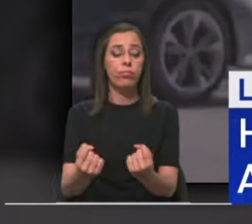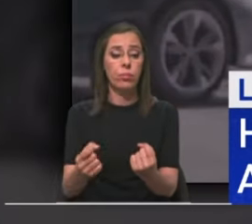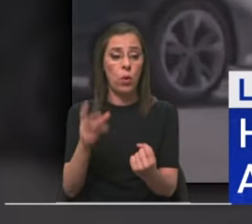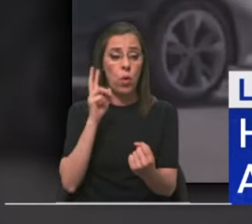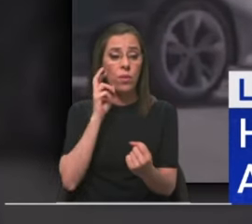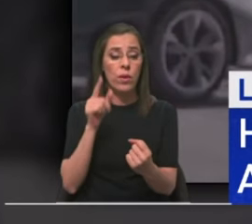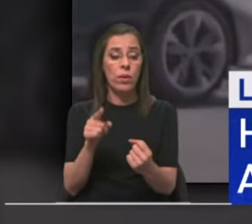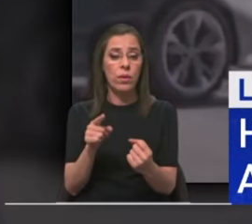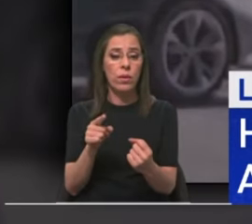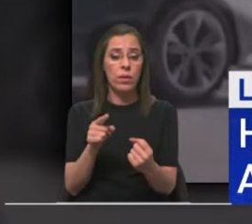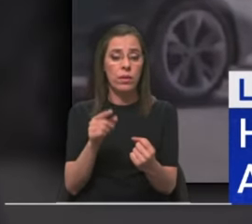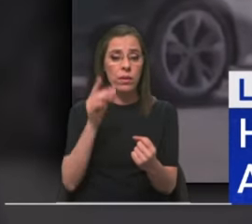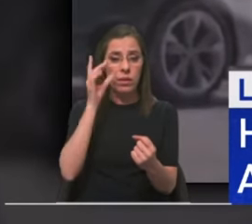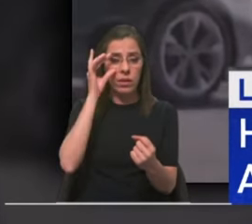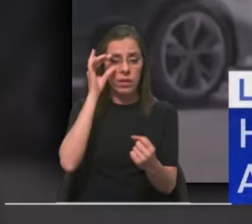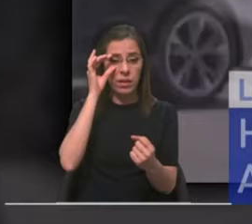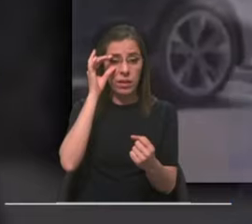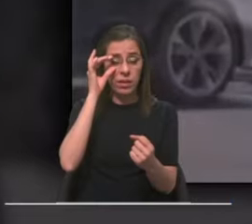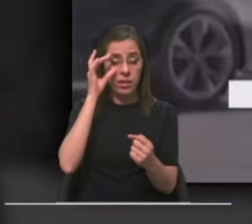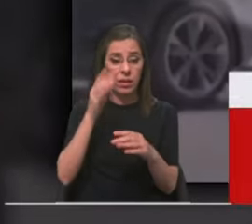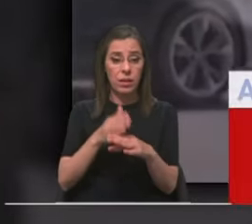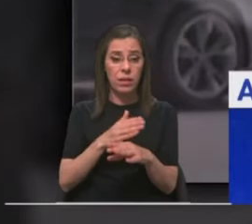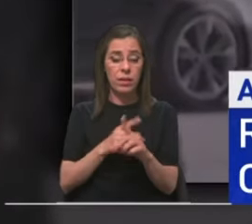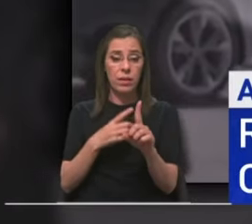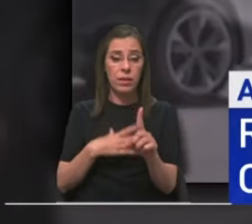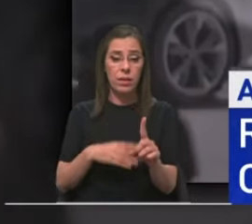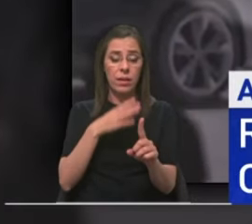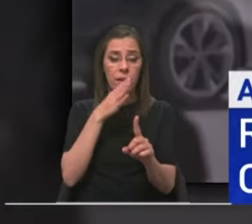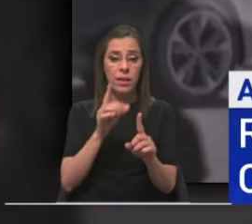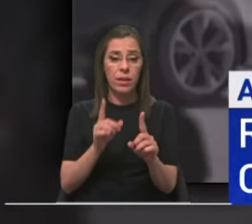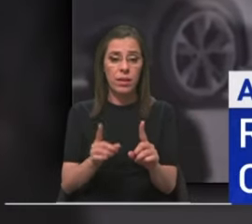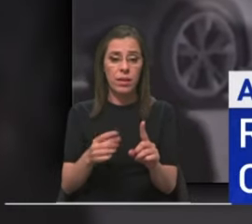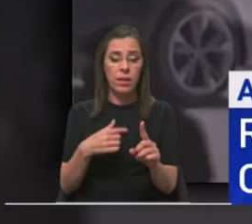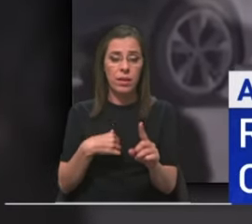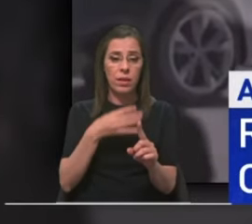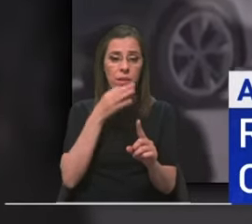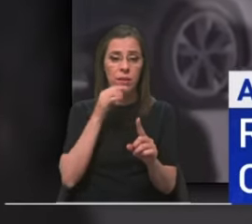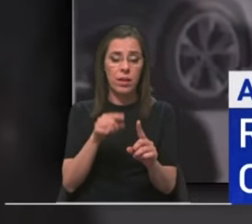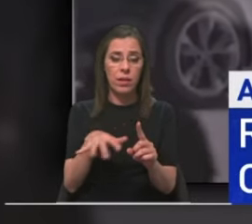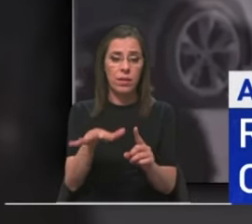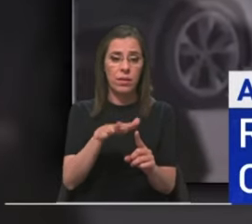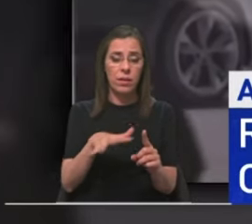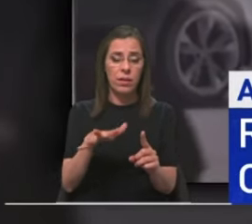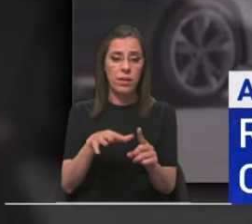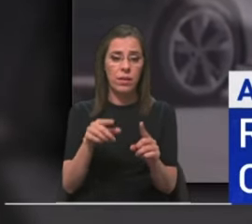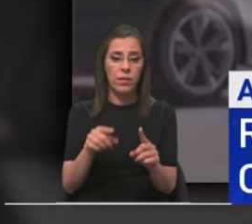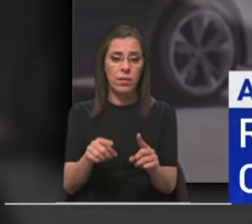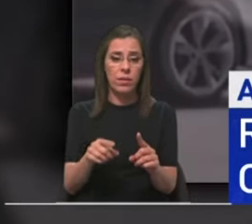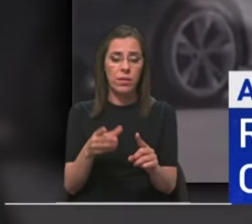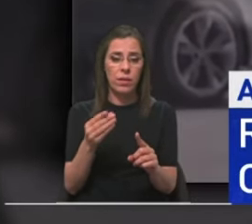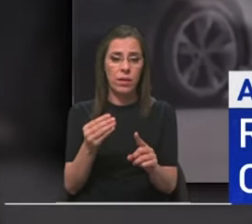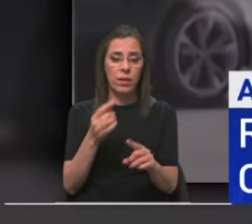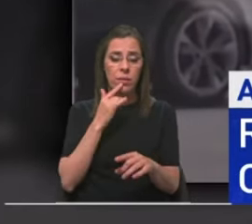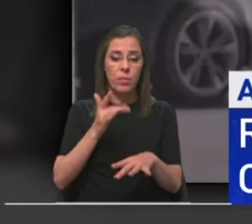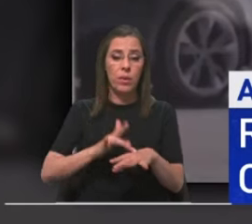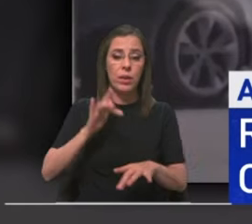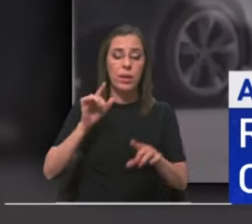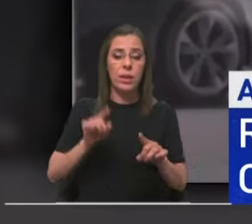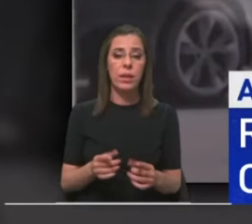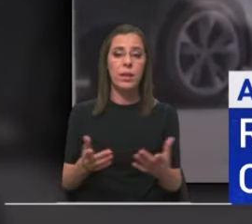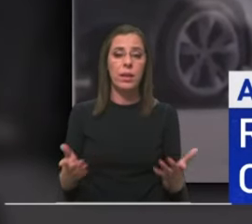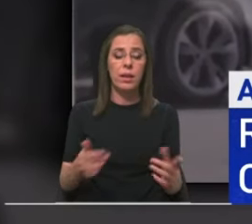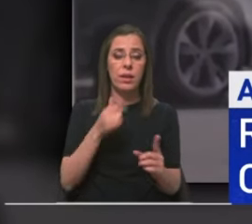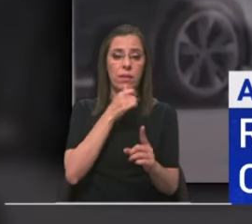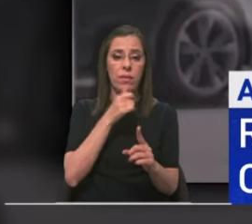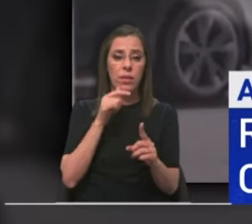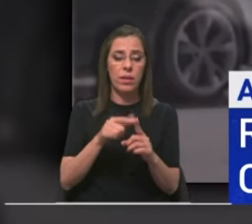condenado. Antes de mais, eu quero dizer que estamos a falar de uma situação muito delicada, onde a